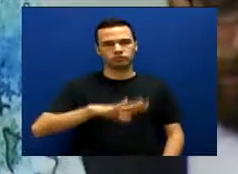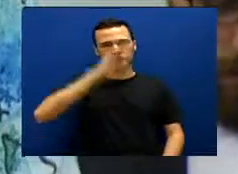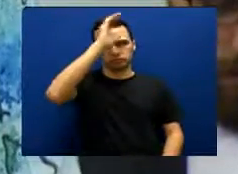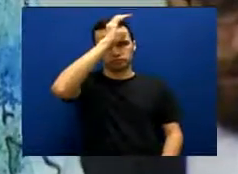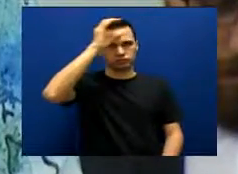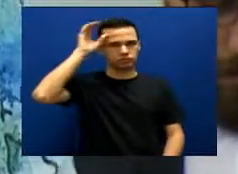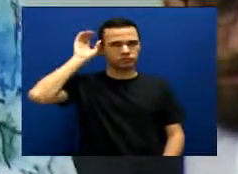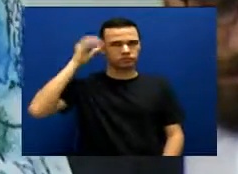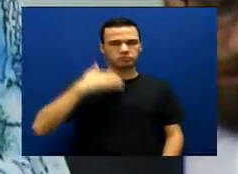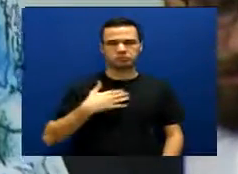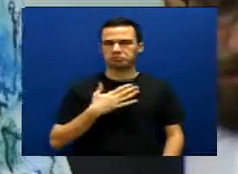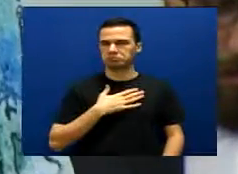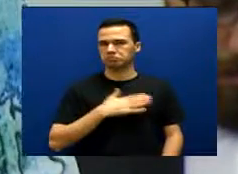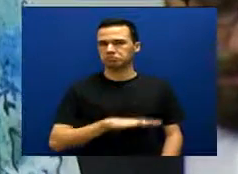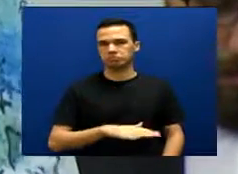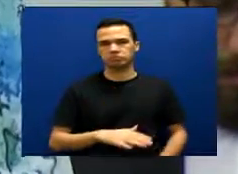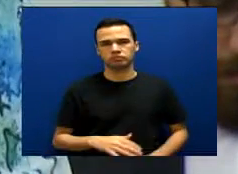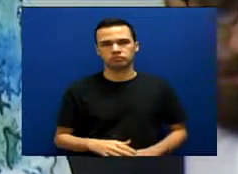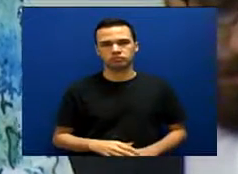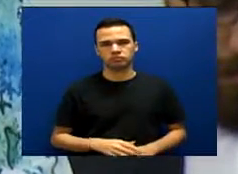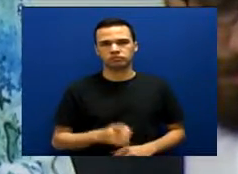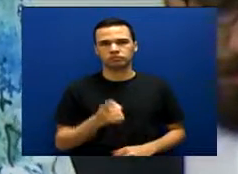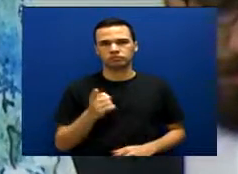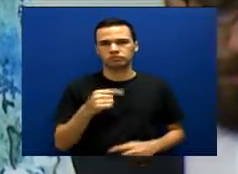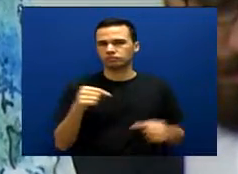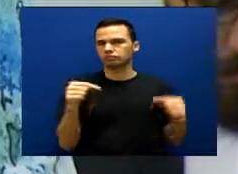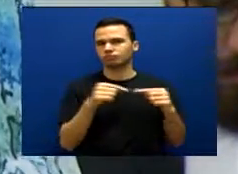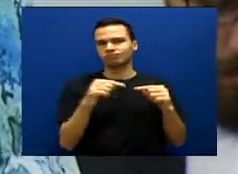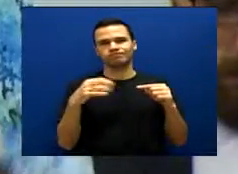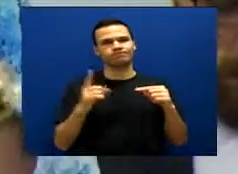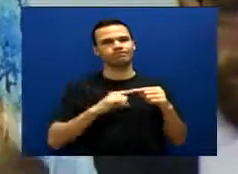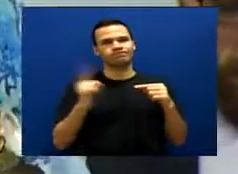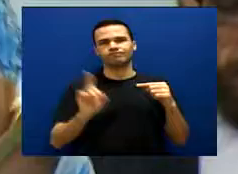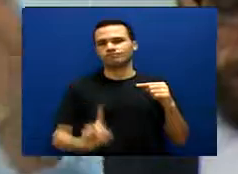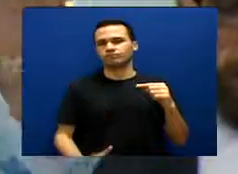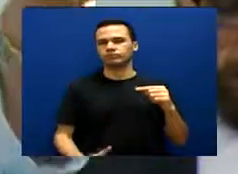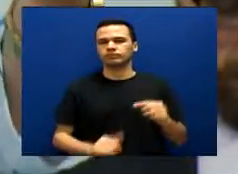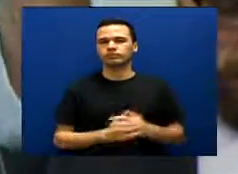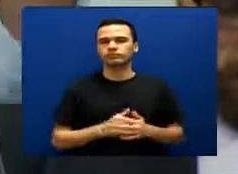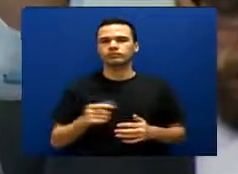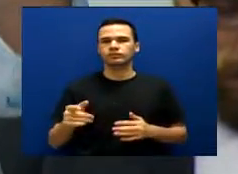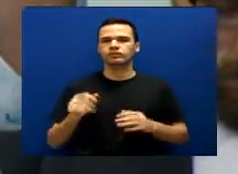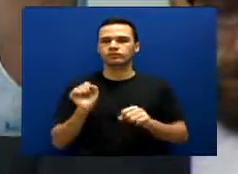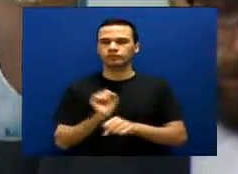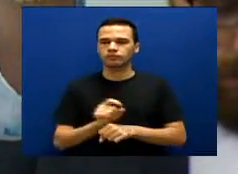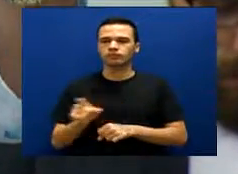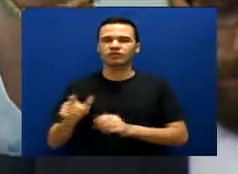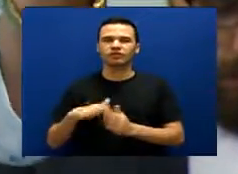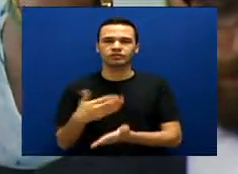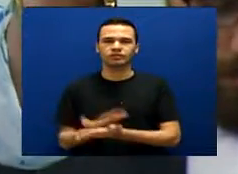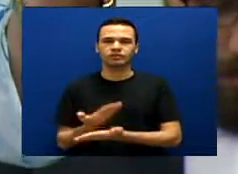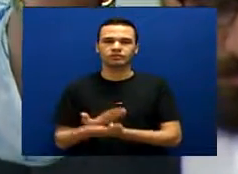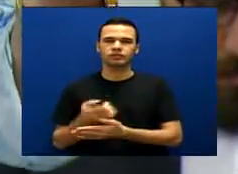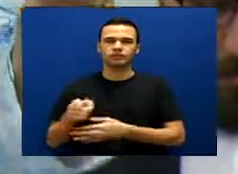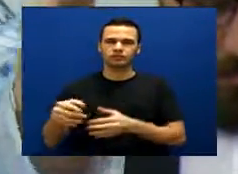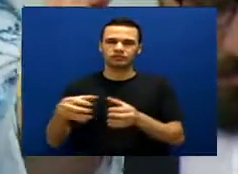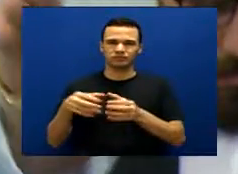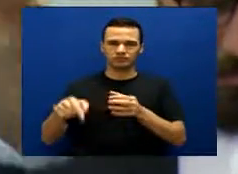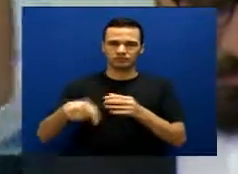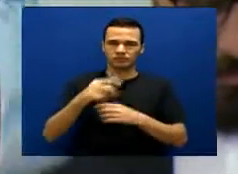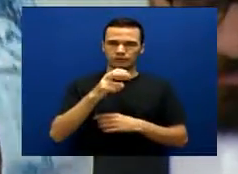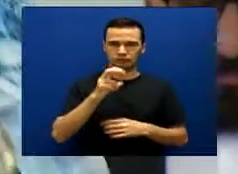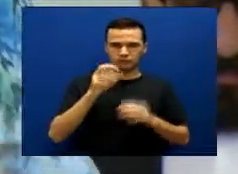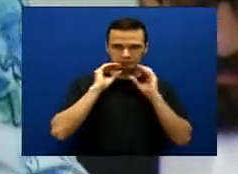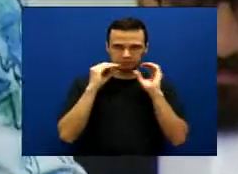com essa inadequação. E eu espero que a Comissão de Educação desta Casa, senhor